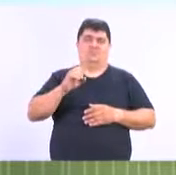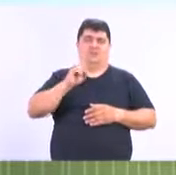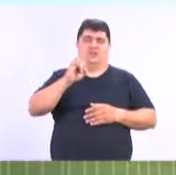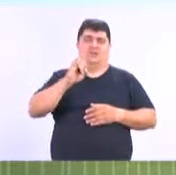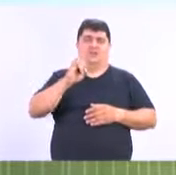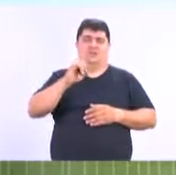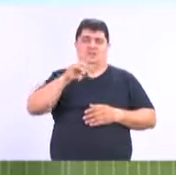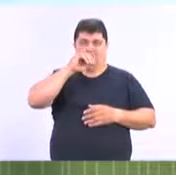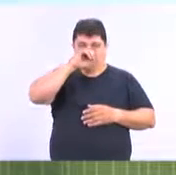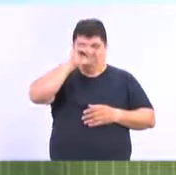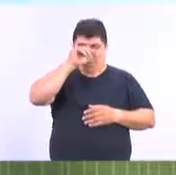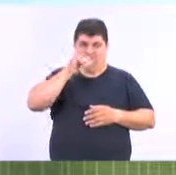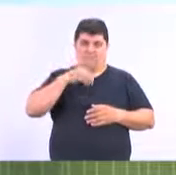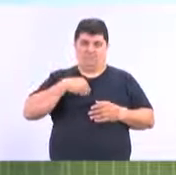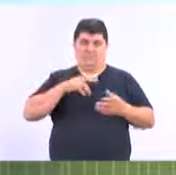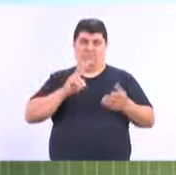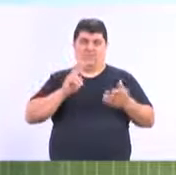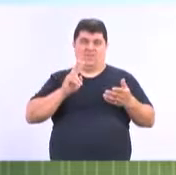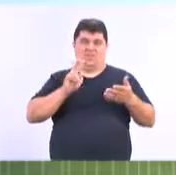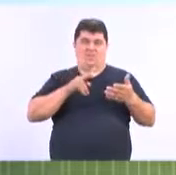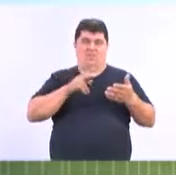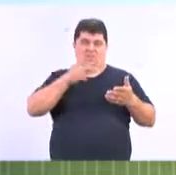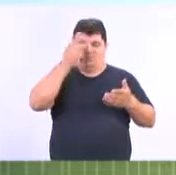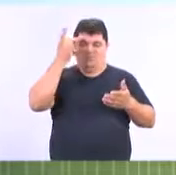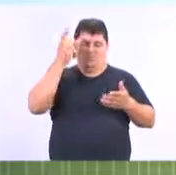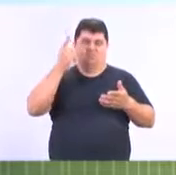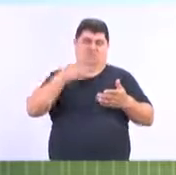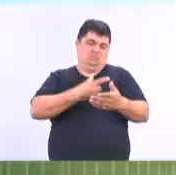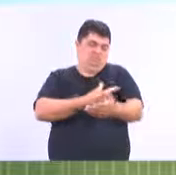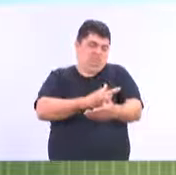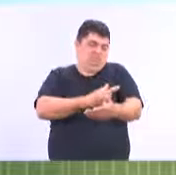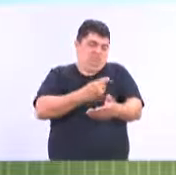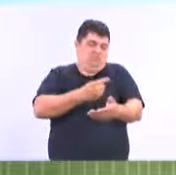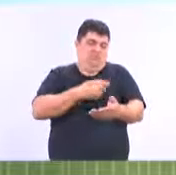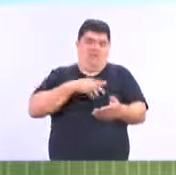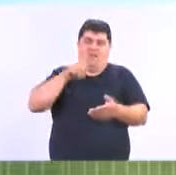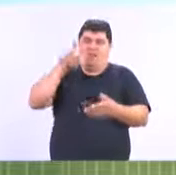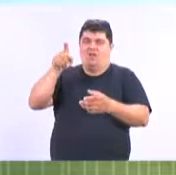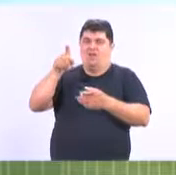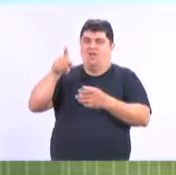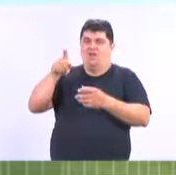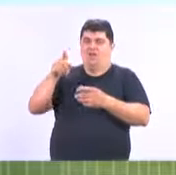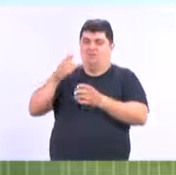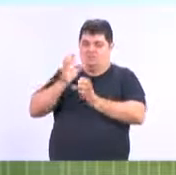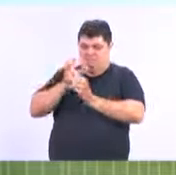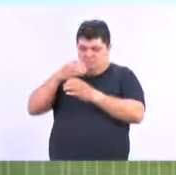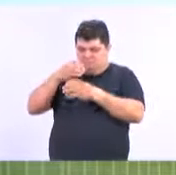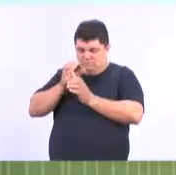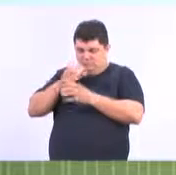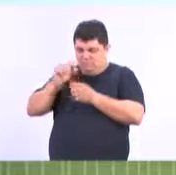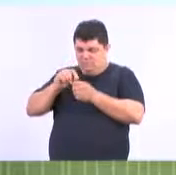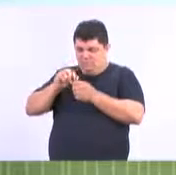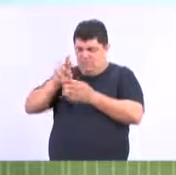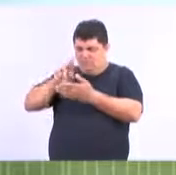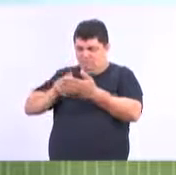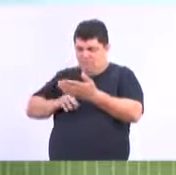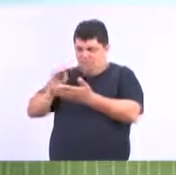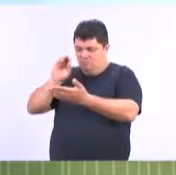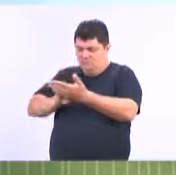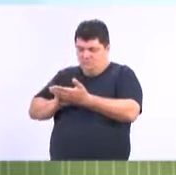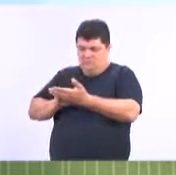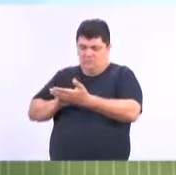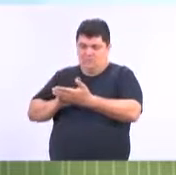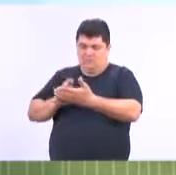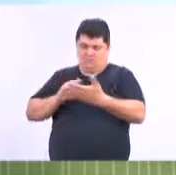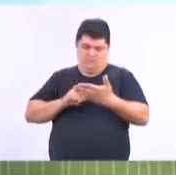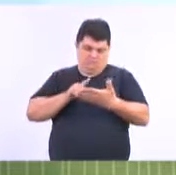sangue, tira o sangue, leva, o bioquímico vai lá e faz o quê? Analisa o seu sangue, faz um relatório, você recebe aquele relatório e toma